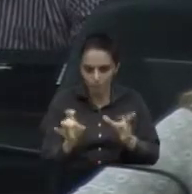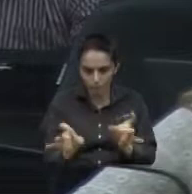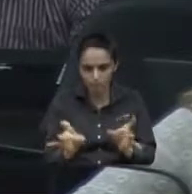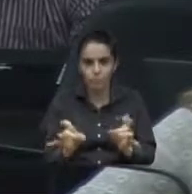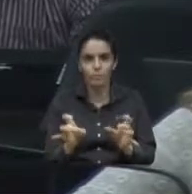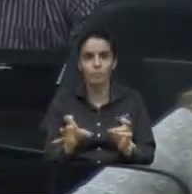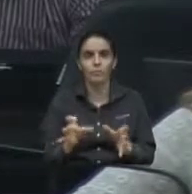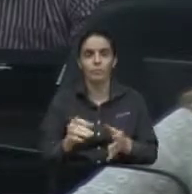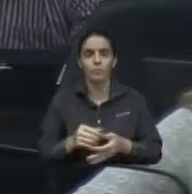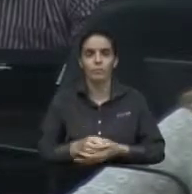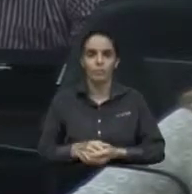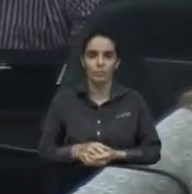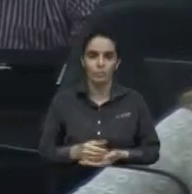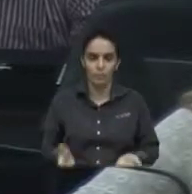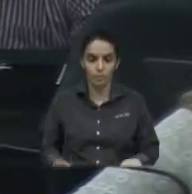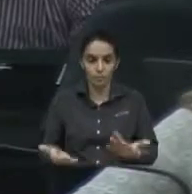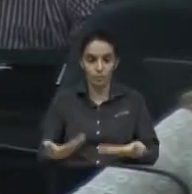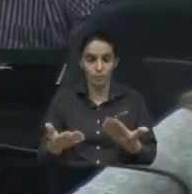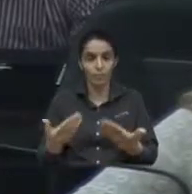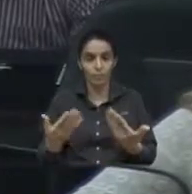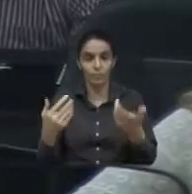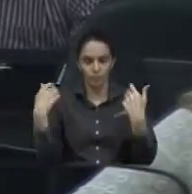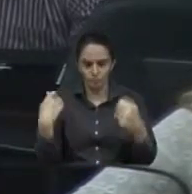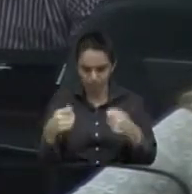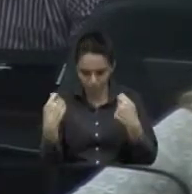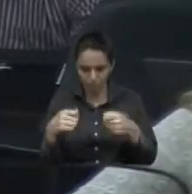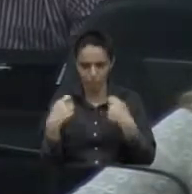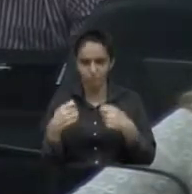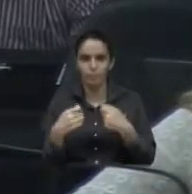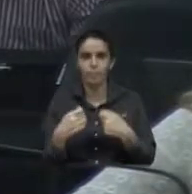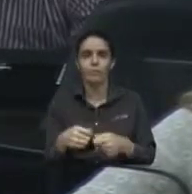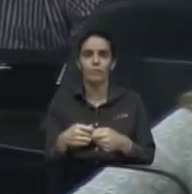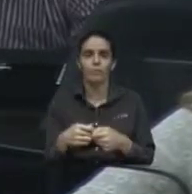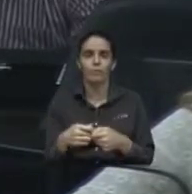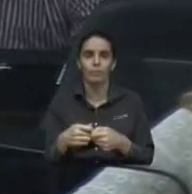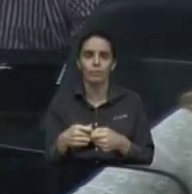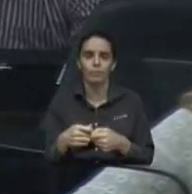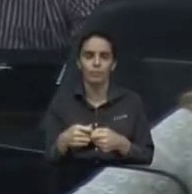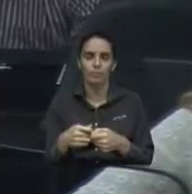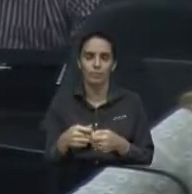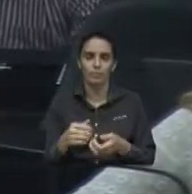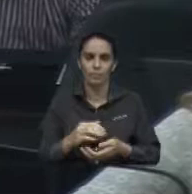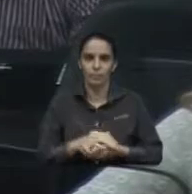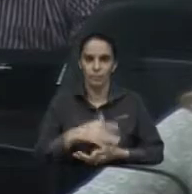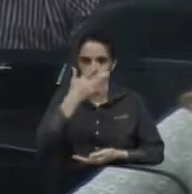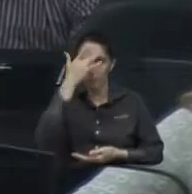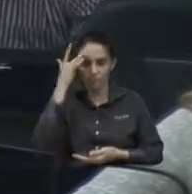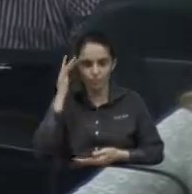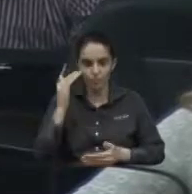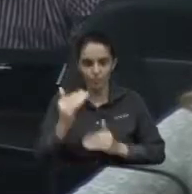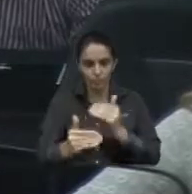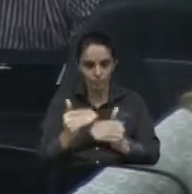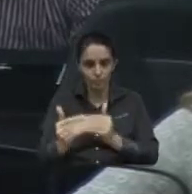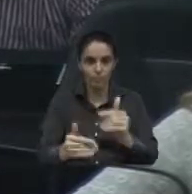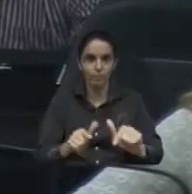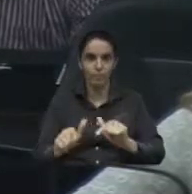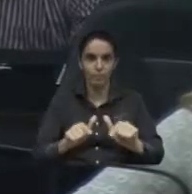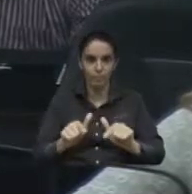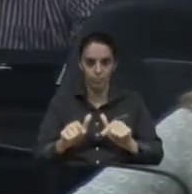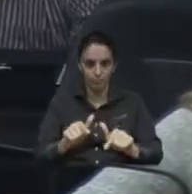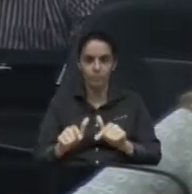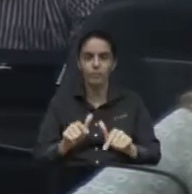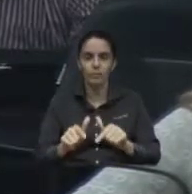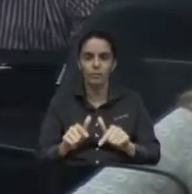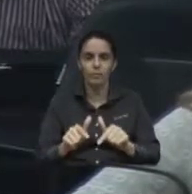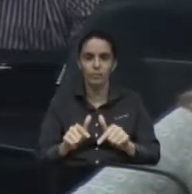fazendo com que esse incentivo venha dar um fôlego para o pequeno comerciante, para os lojistas da nossa